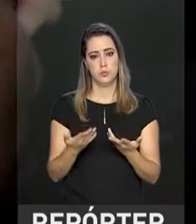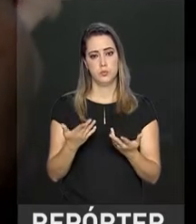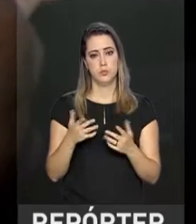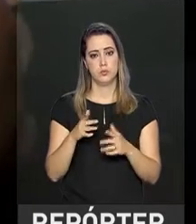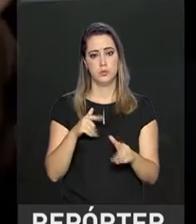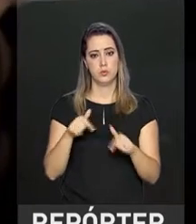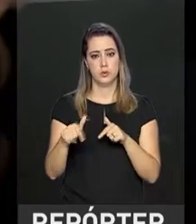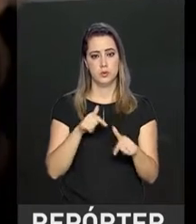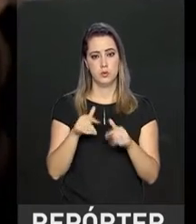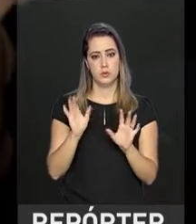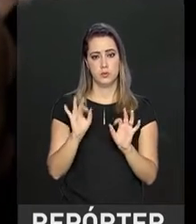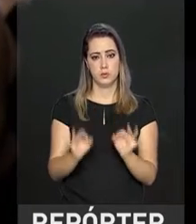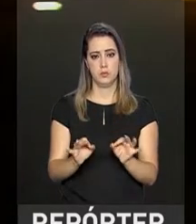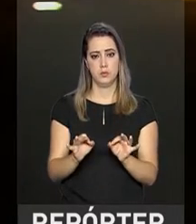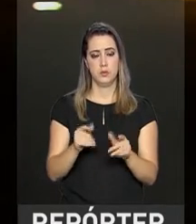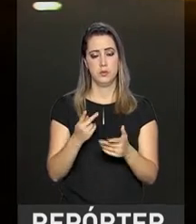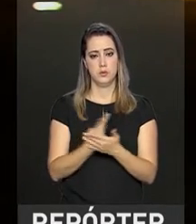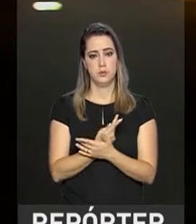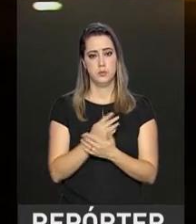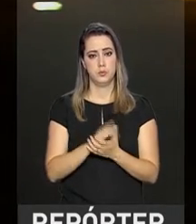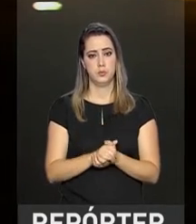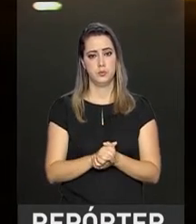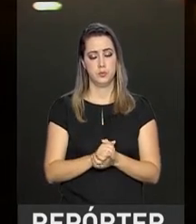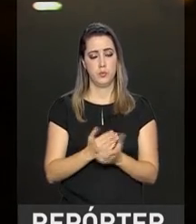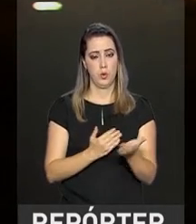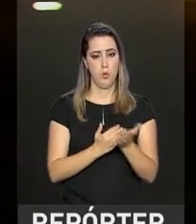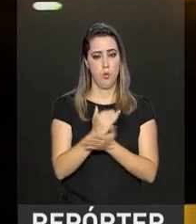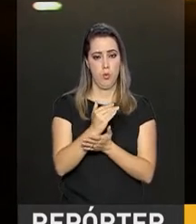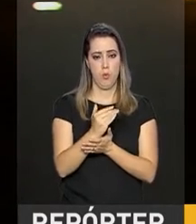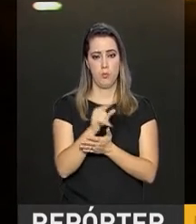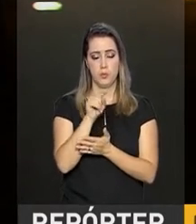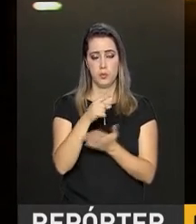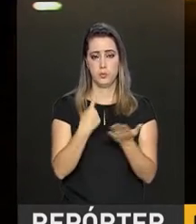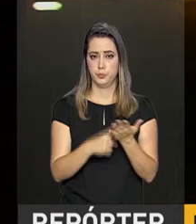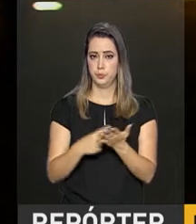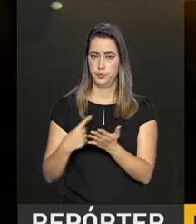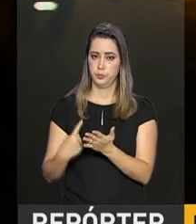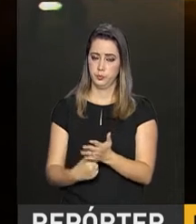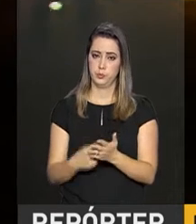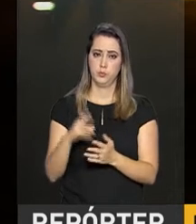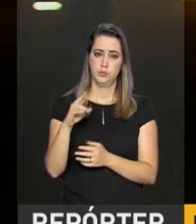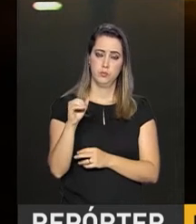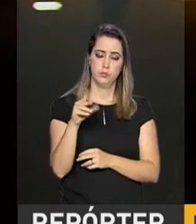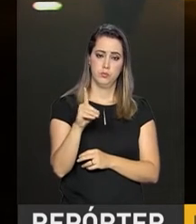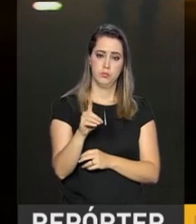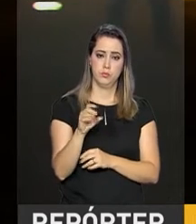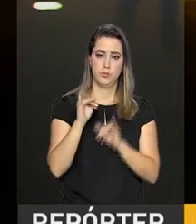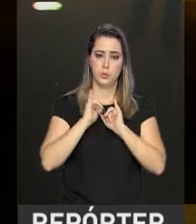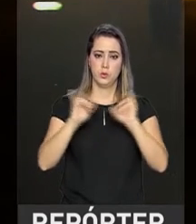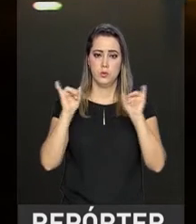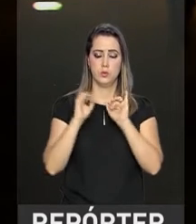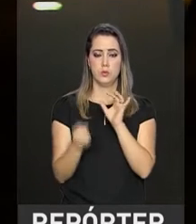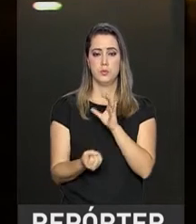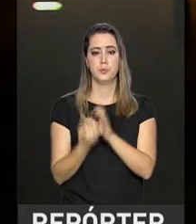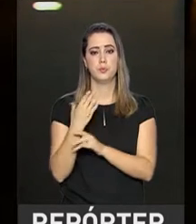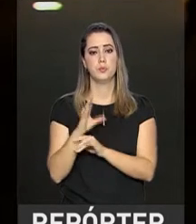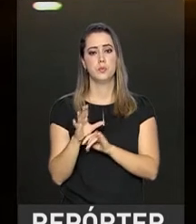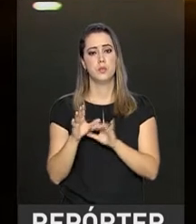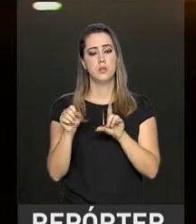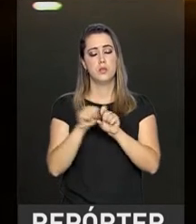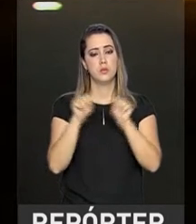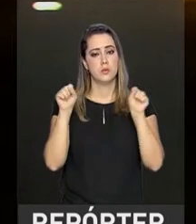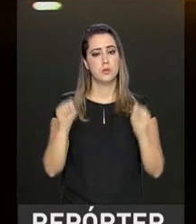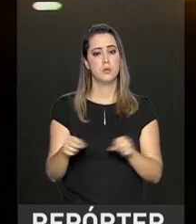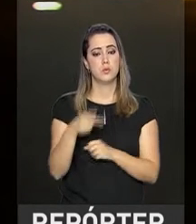empregos formais para isso acontecer. Durante a adesão das entidades à Rede Brasil Mulher, foi anunciada a criação de um Sistema Nacional